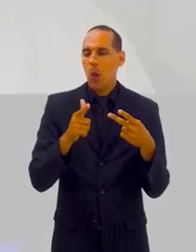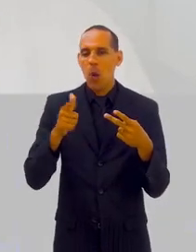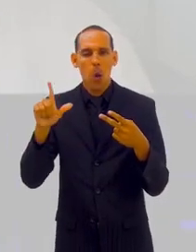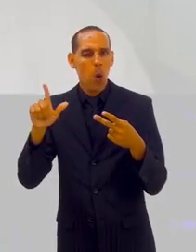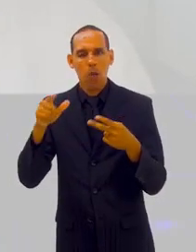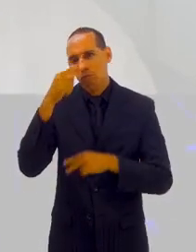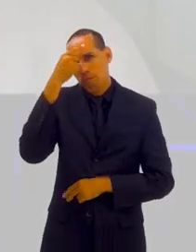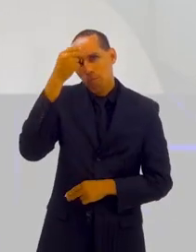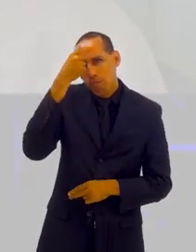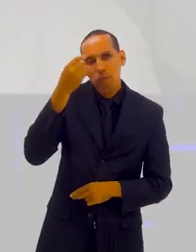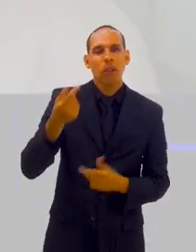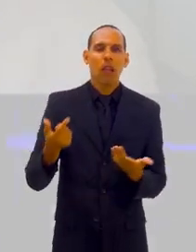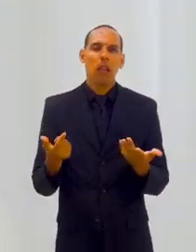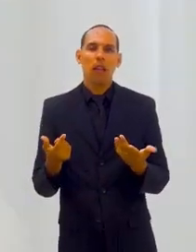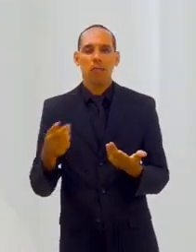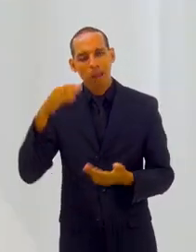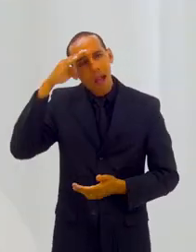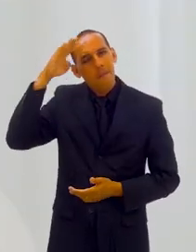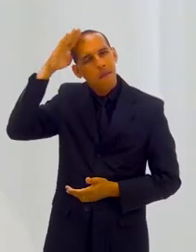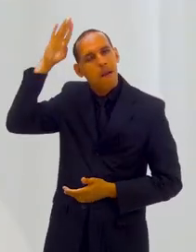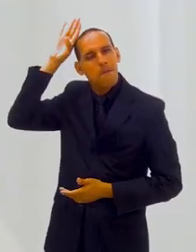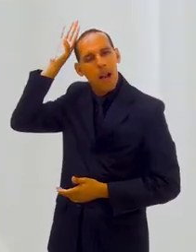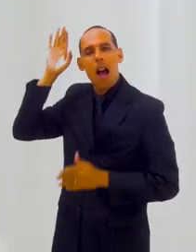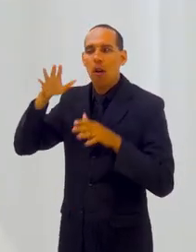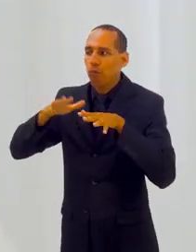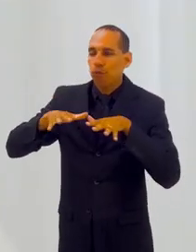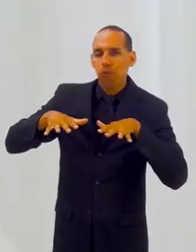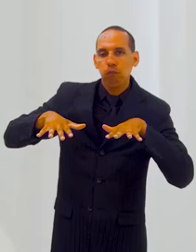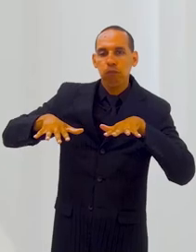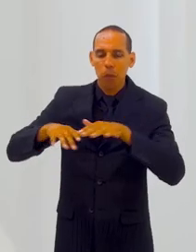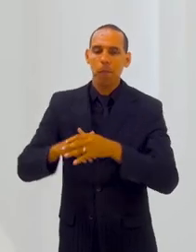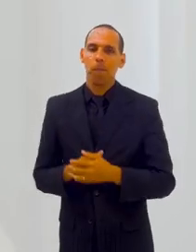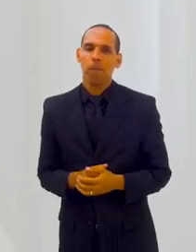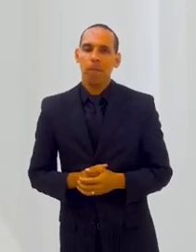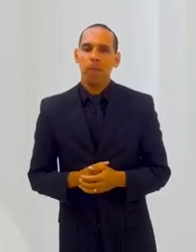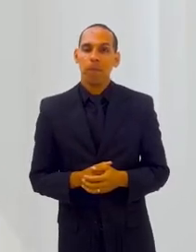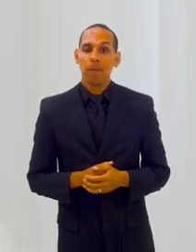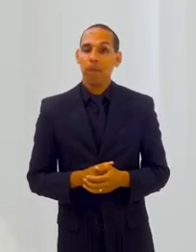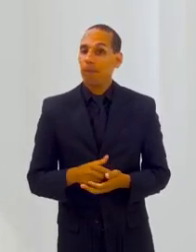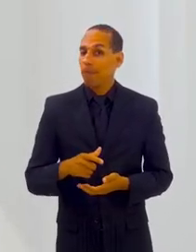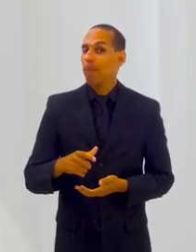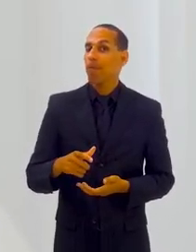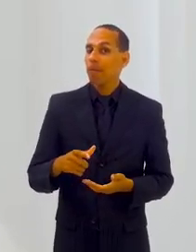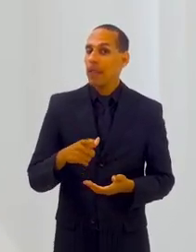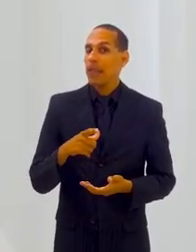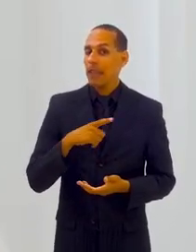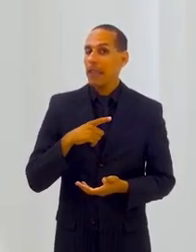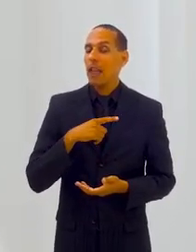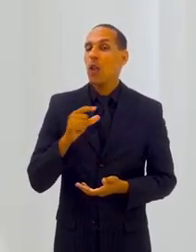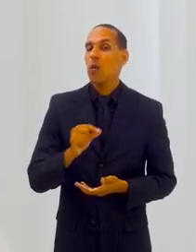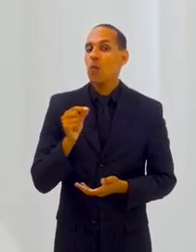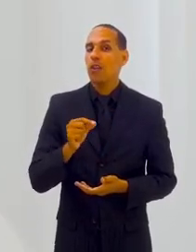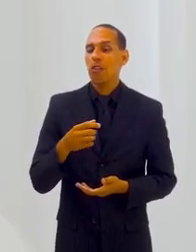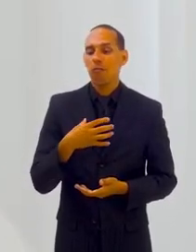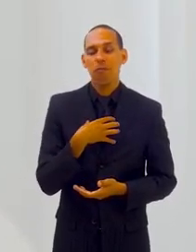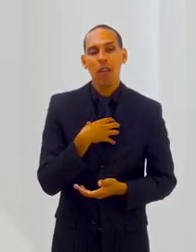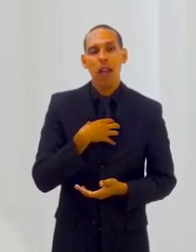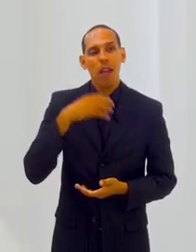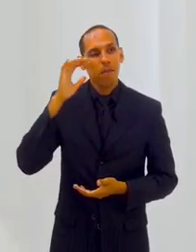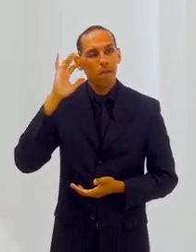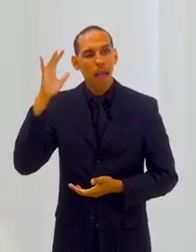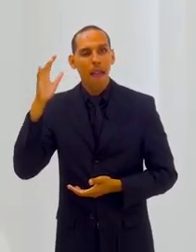das universidades, da academia, de maneira geral, tem suas maneiras de pensar, tem